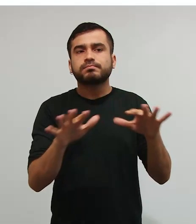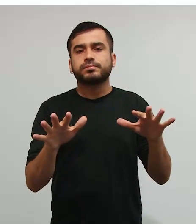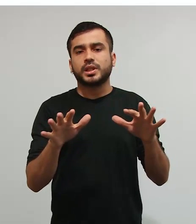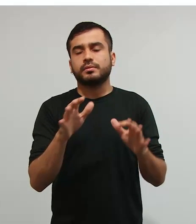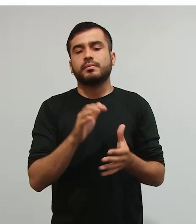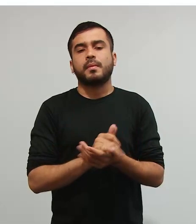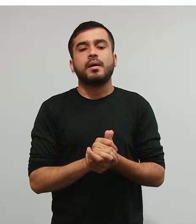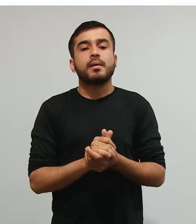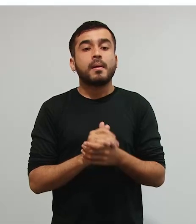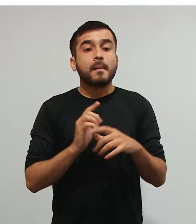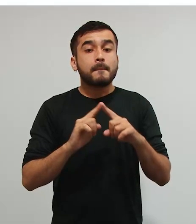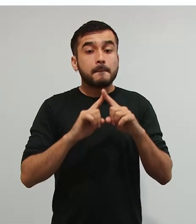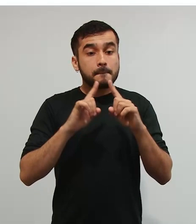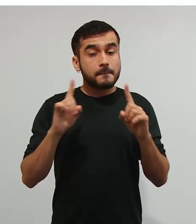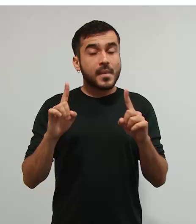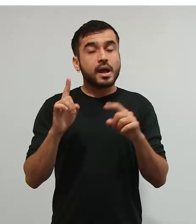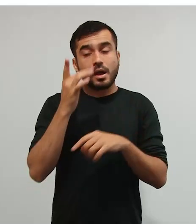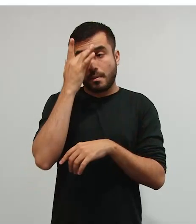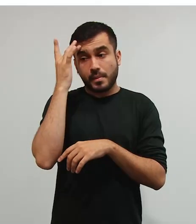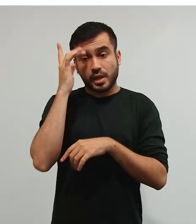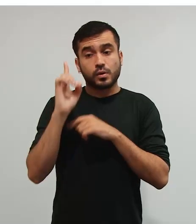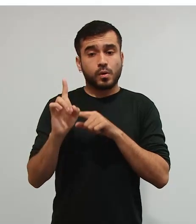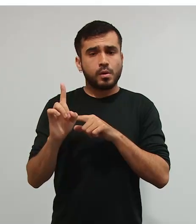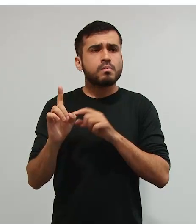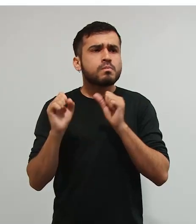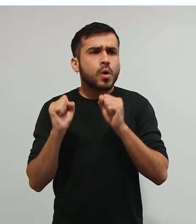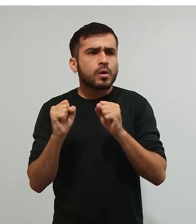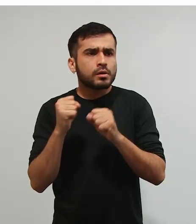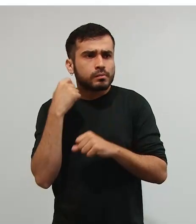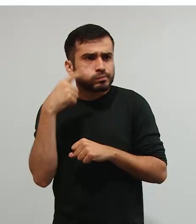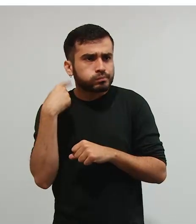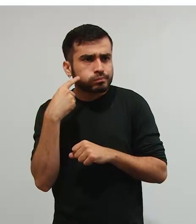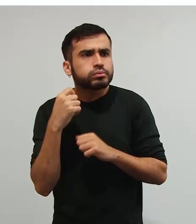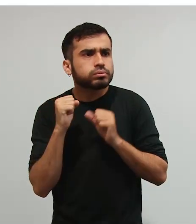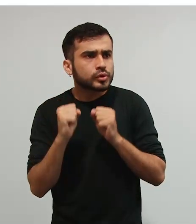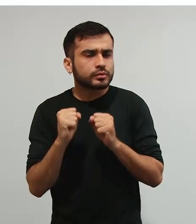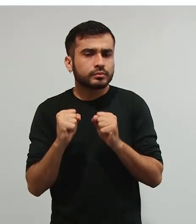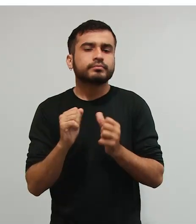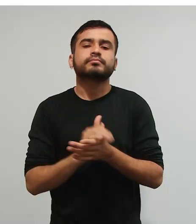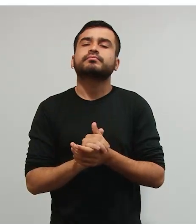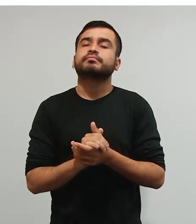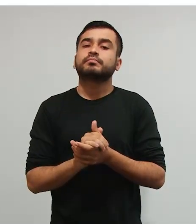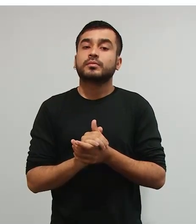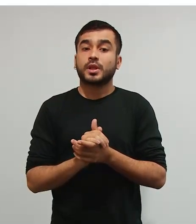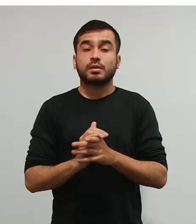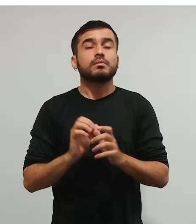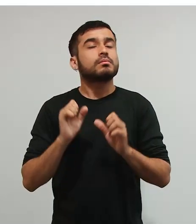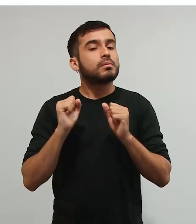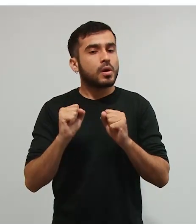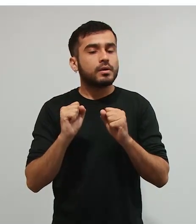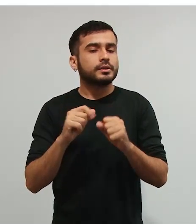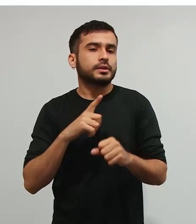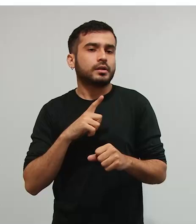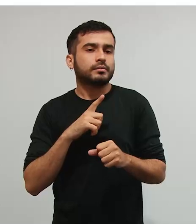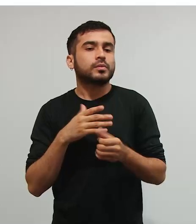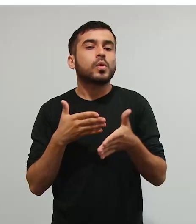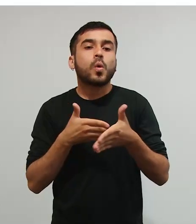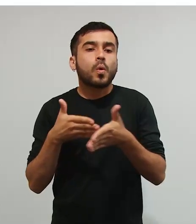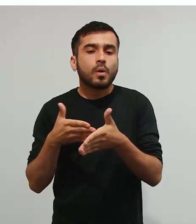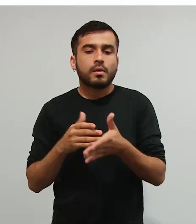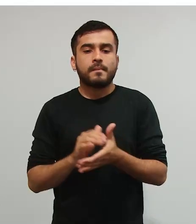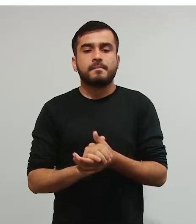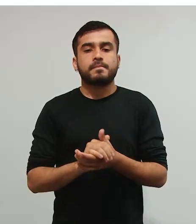Bom, o executado pode se defender no processo tributário judicial? Sim, correto, ele pode. Qual é o